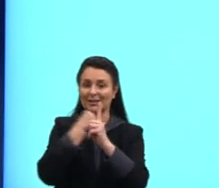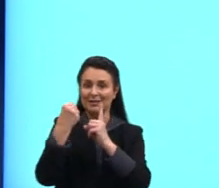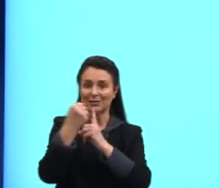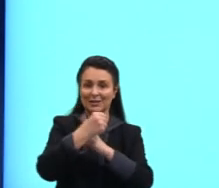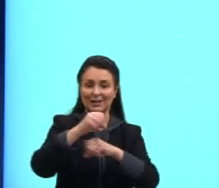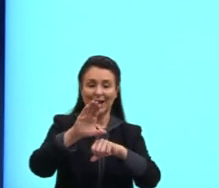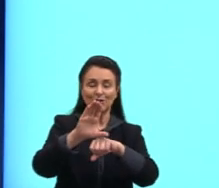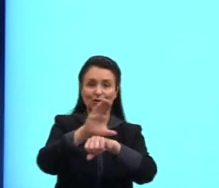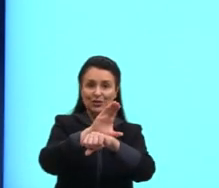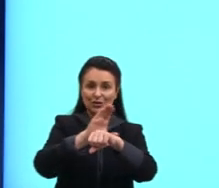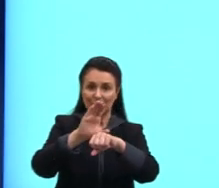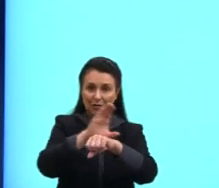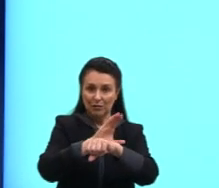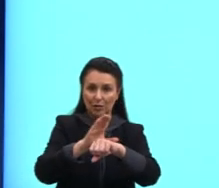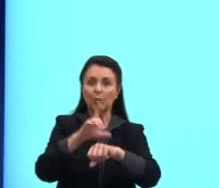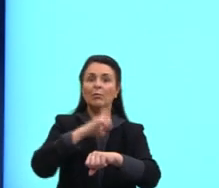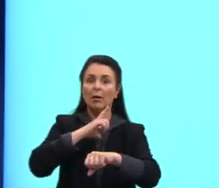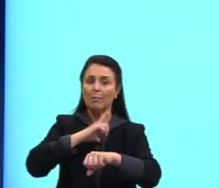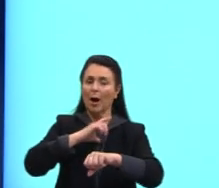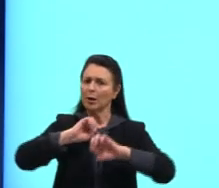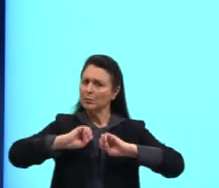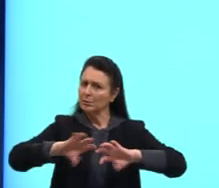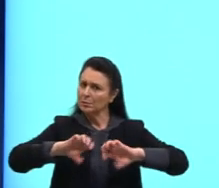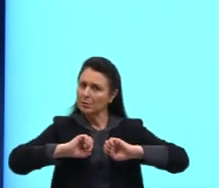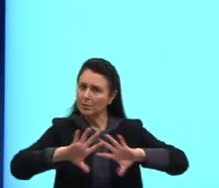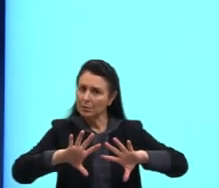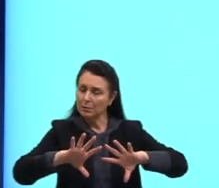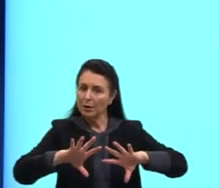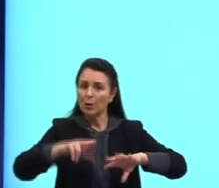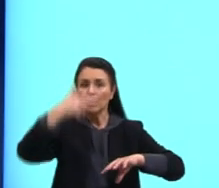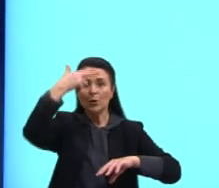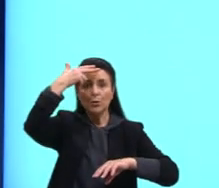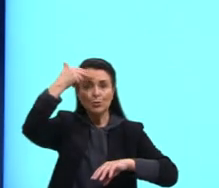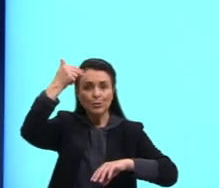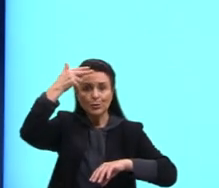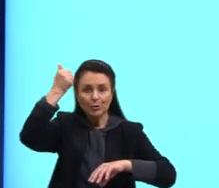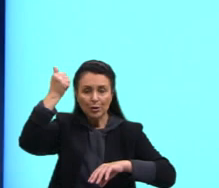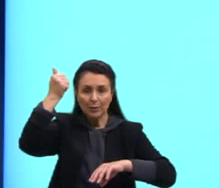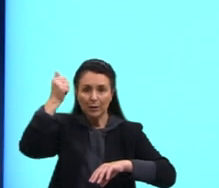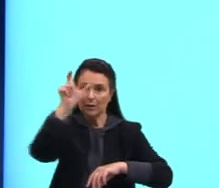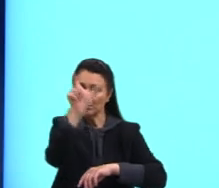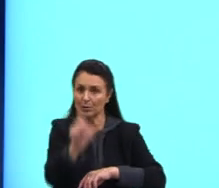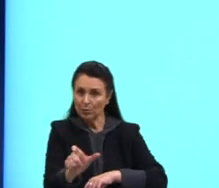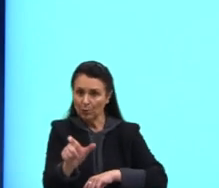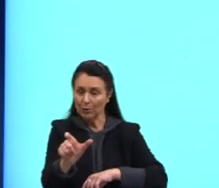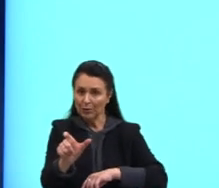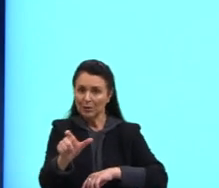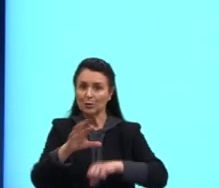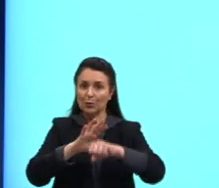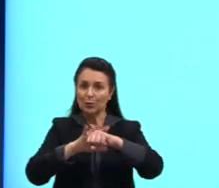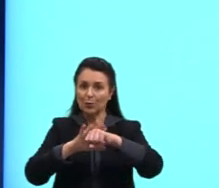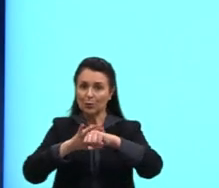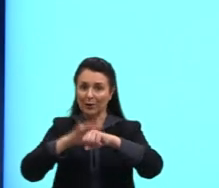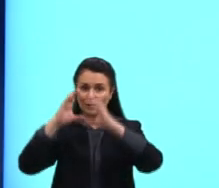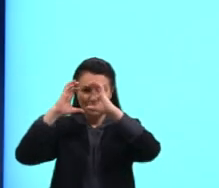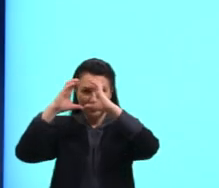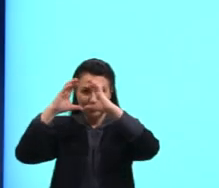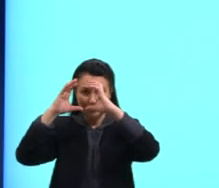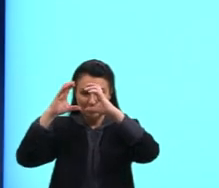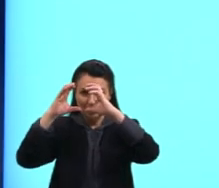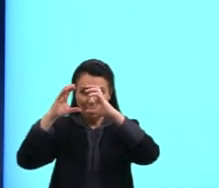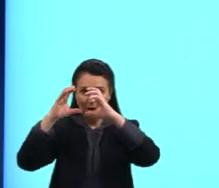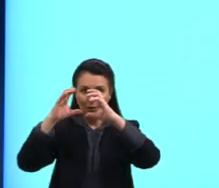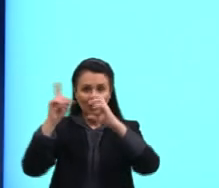mais educado e os estigmas contra indivíduos com patologias mentais não serão uma realidade